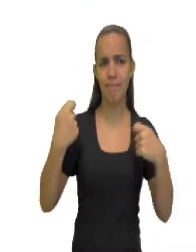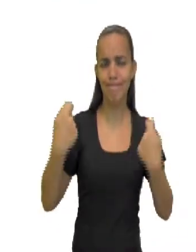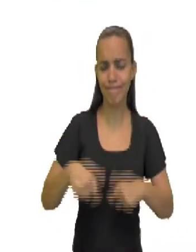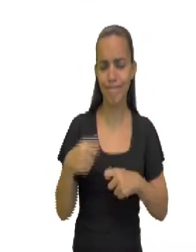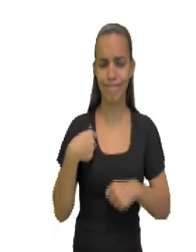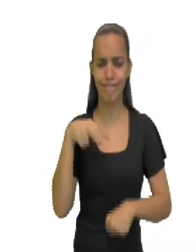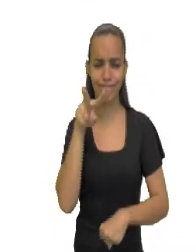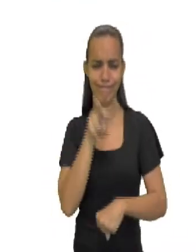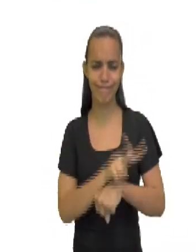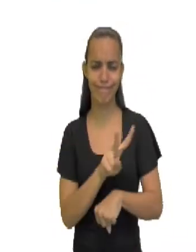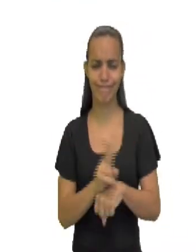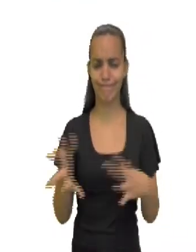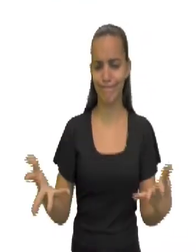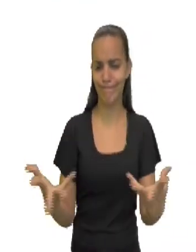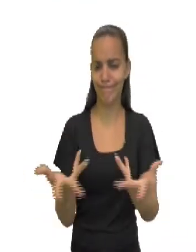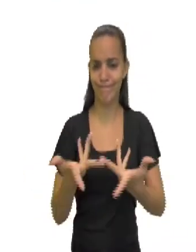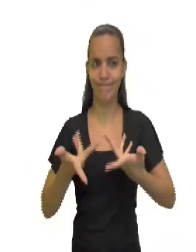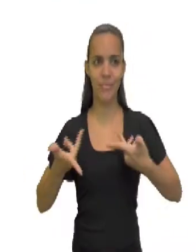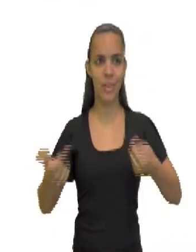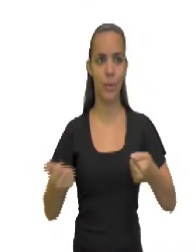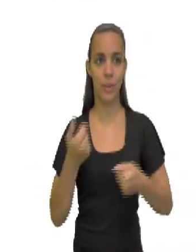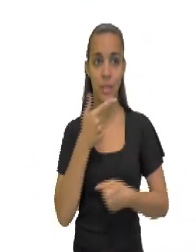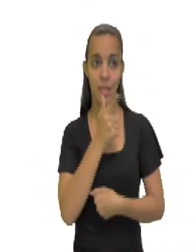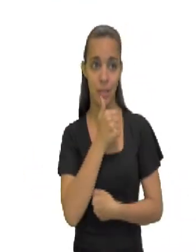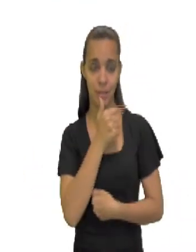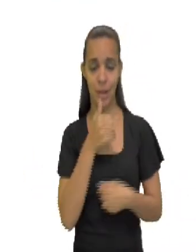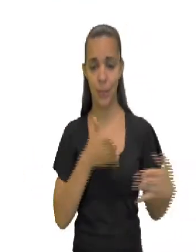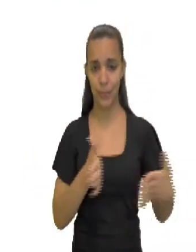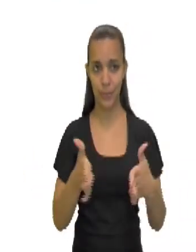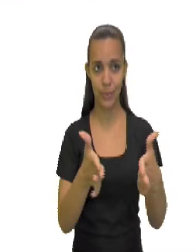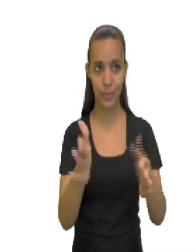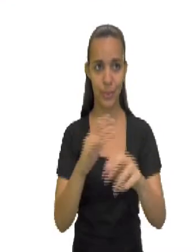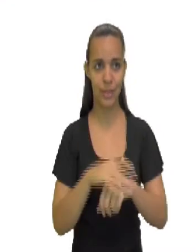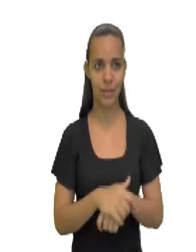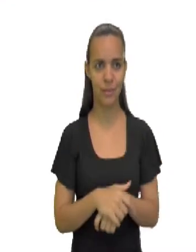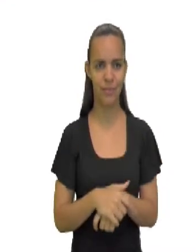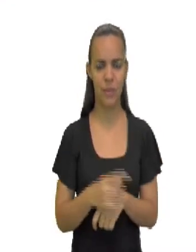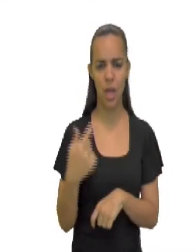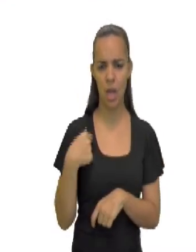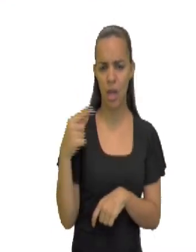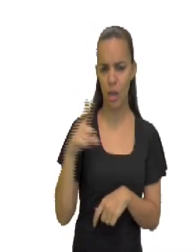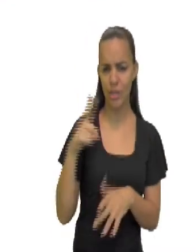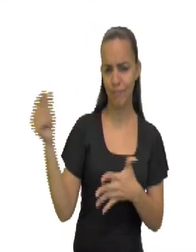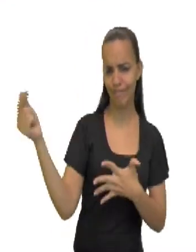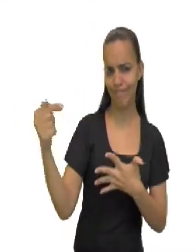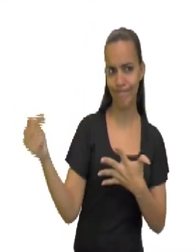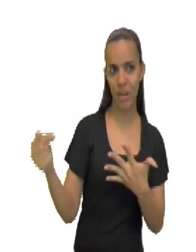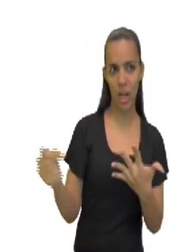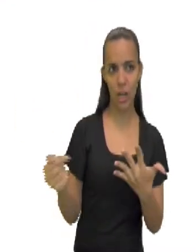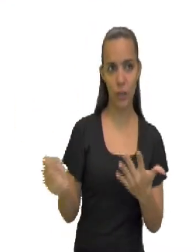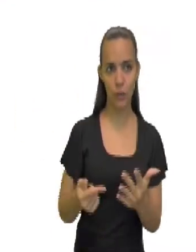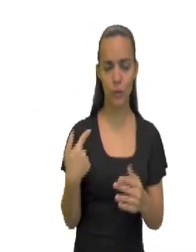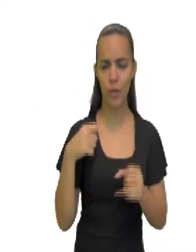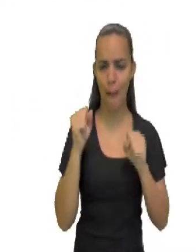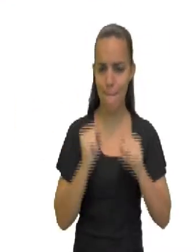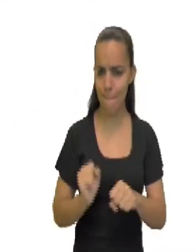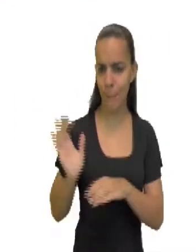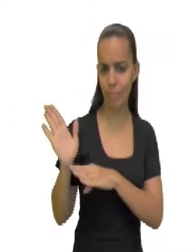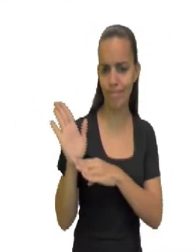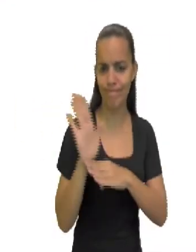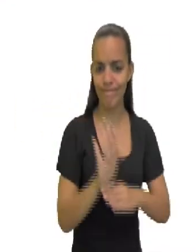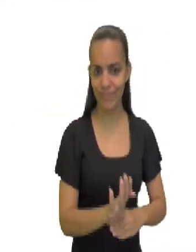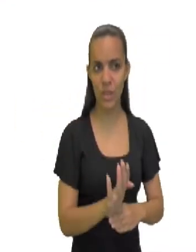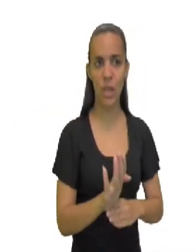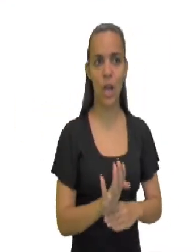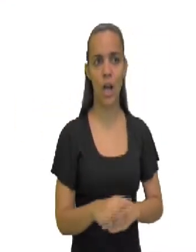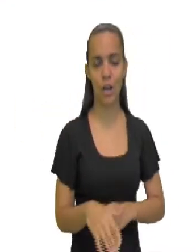a qualidade das águas dos rios. Atitudes simples podem ajudar a preservar algumas delas. Nós vamos